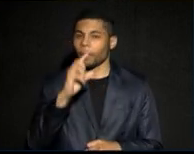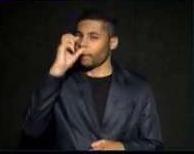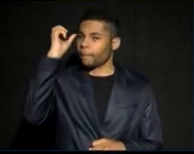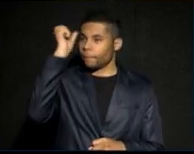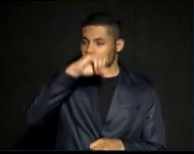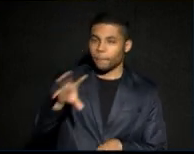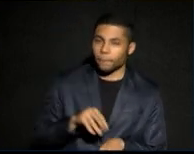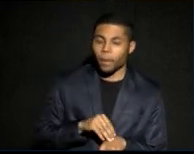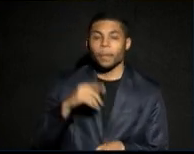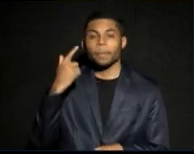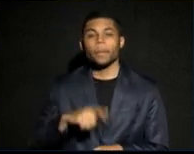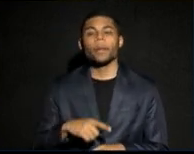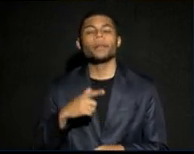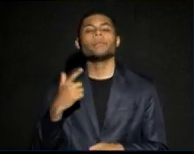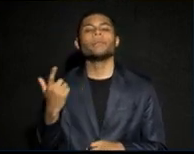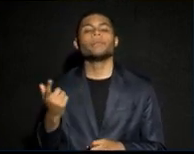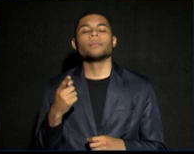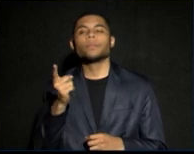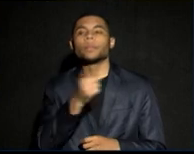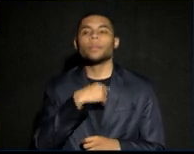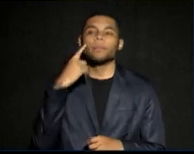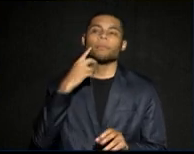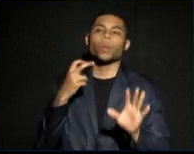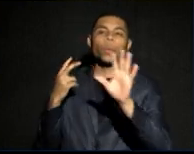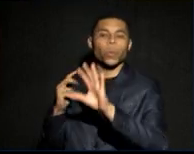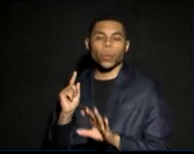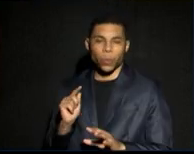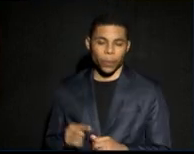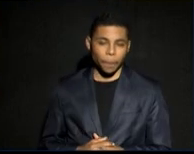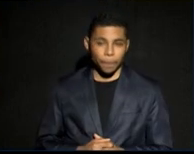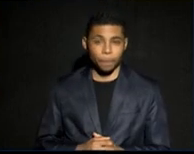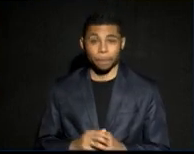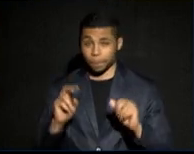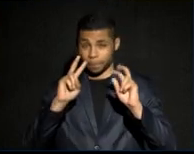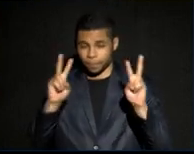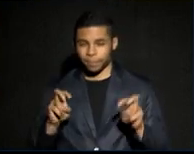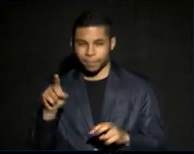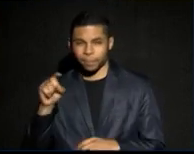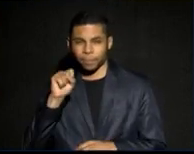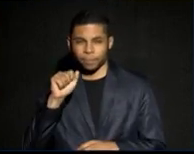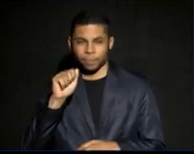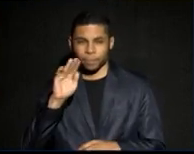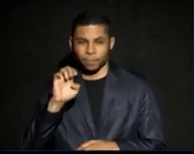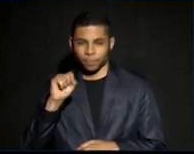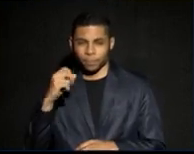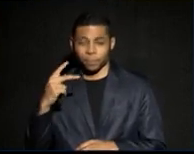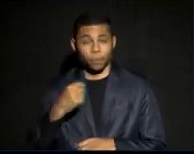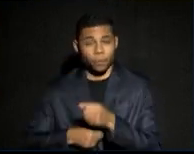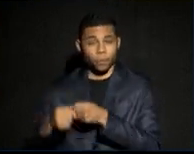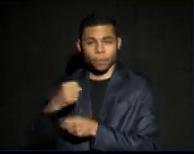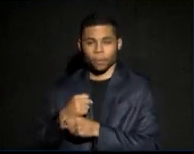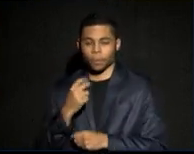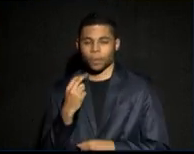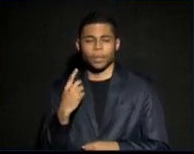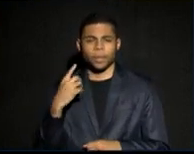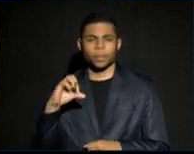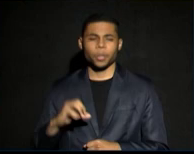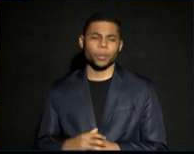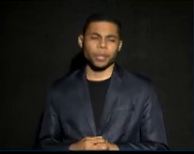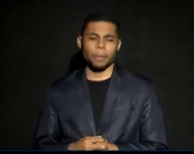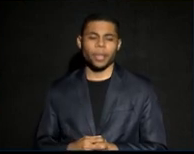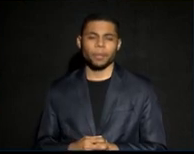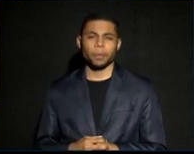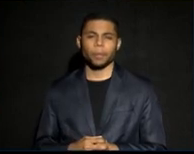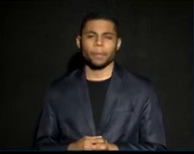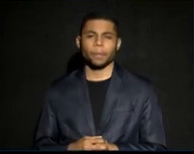aprendizado de isso e quais são as respectivas olha sobre Sabesp Sila em 2019 quando a gente